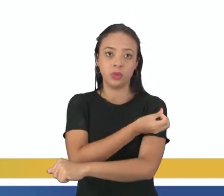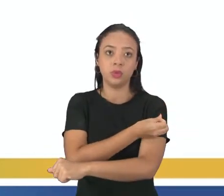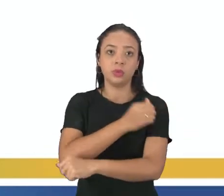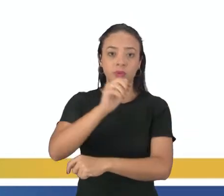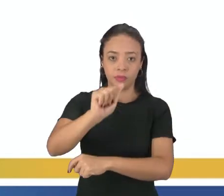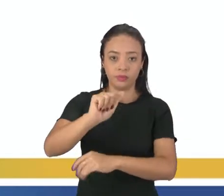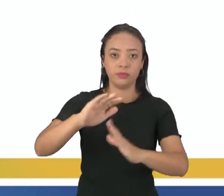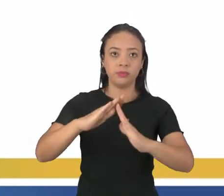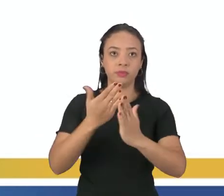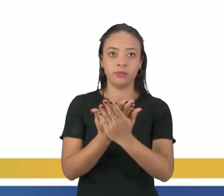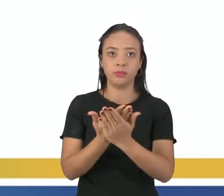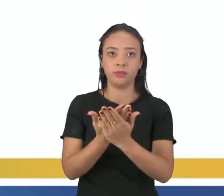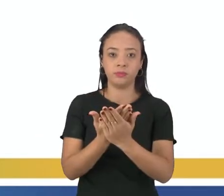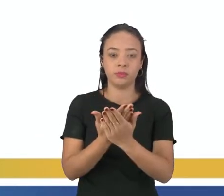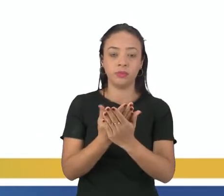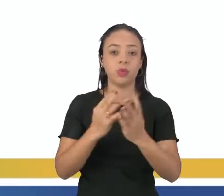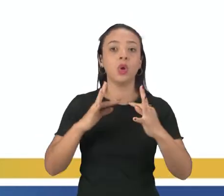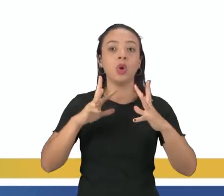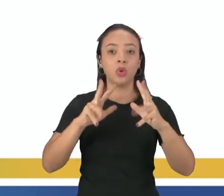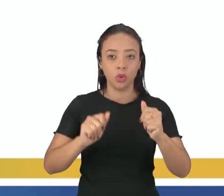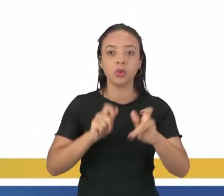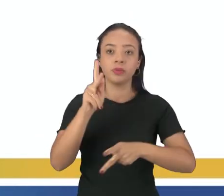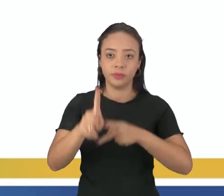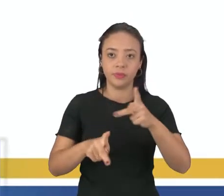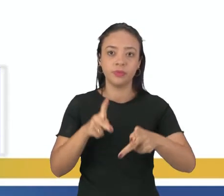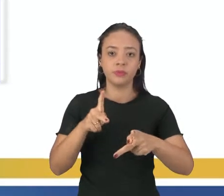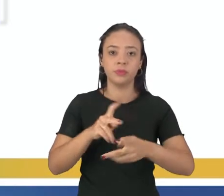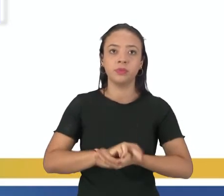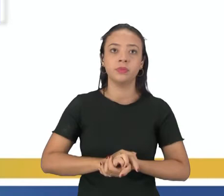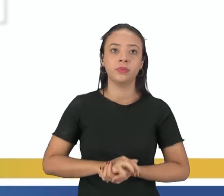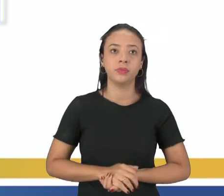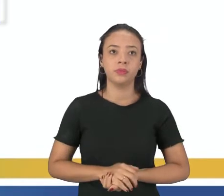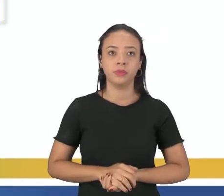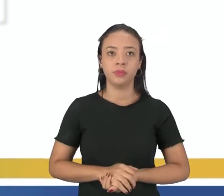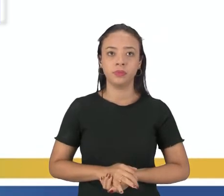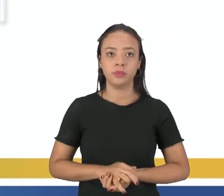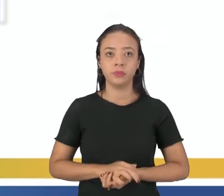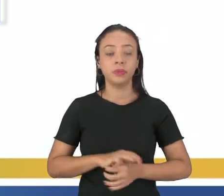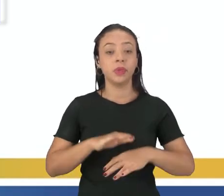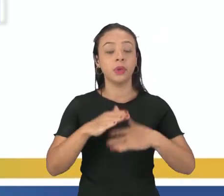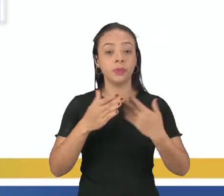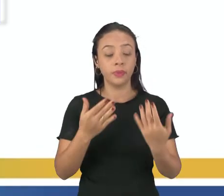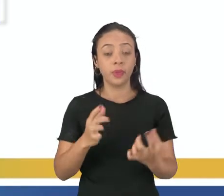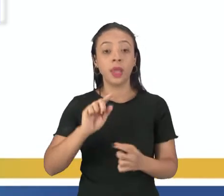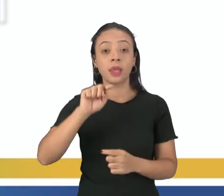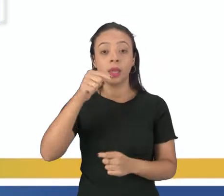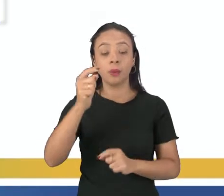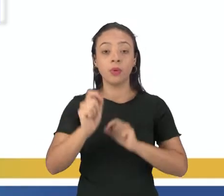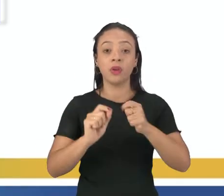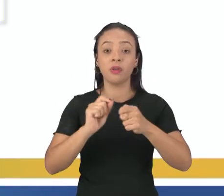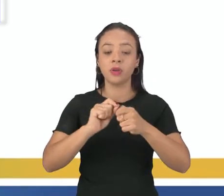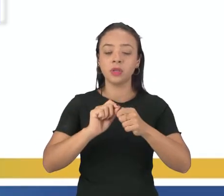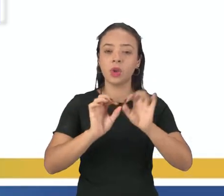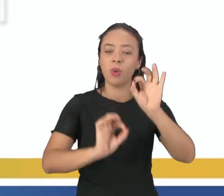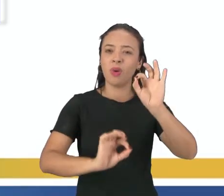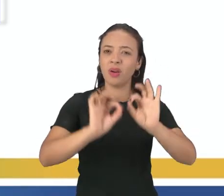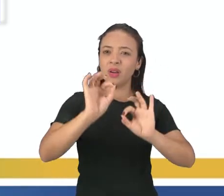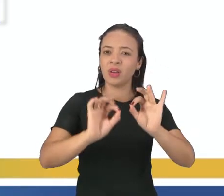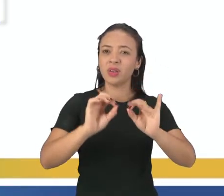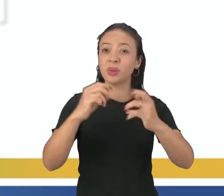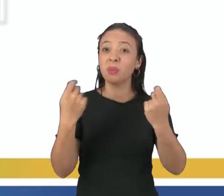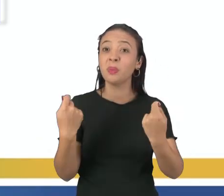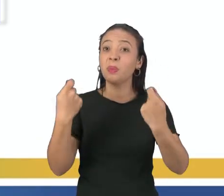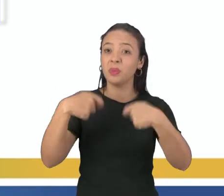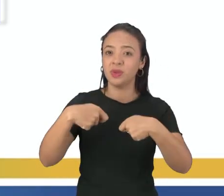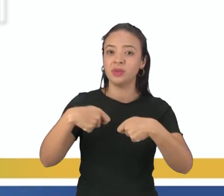da escola, ou seja, toda a população. Em seguida, fazemos um levantamento de